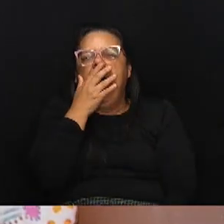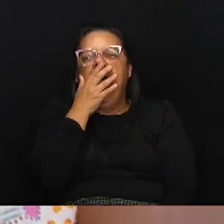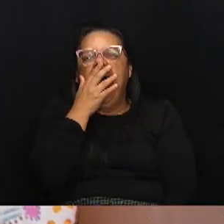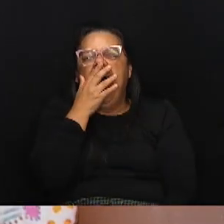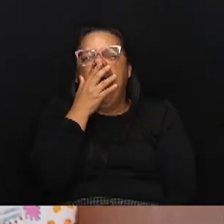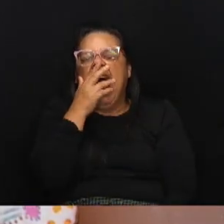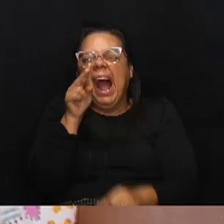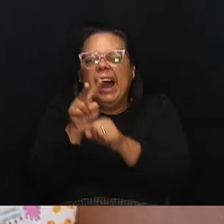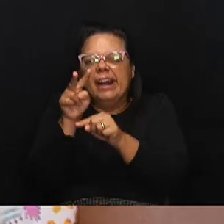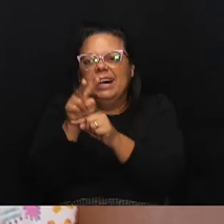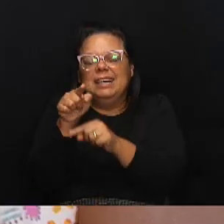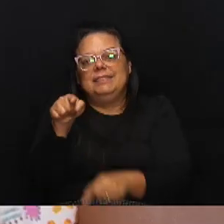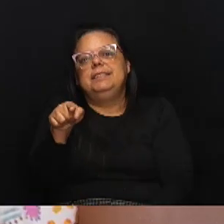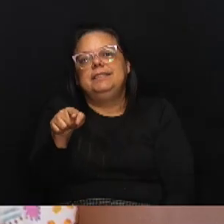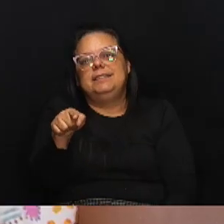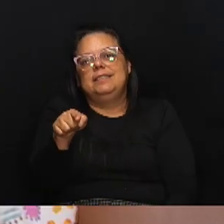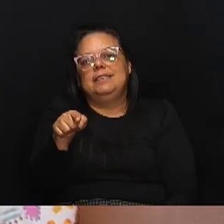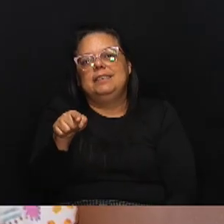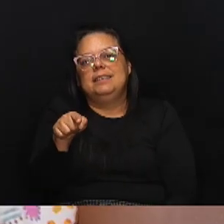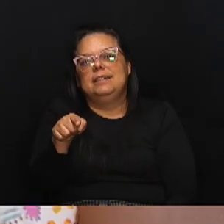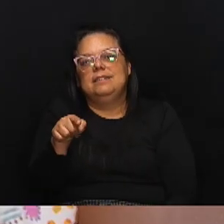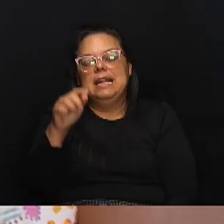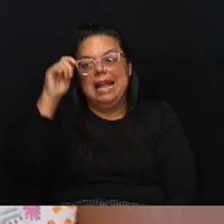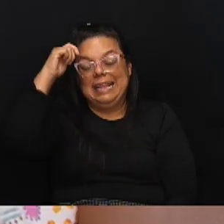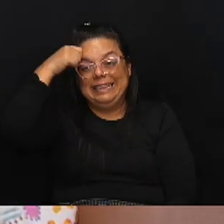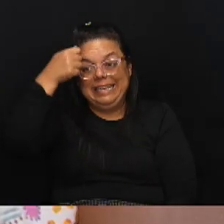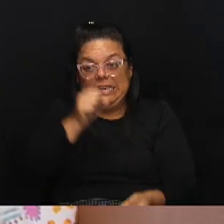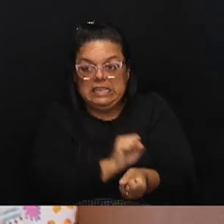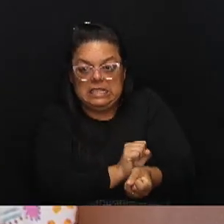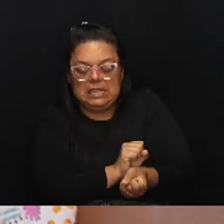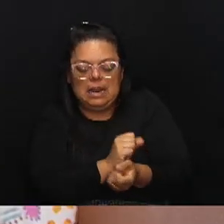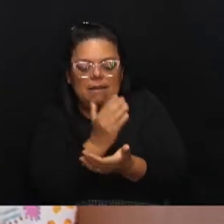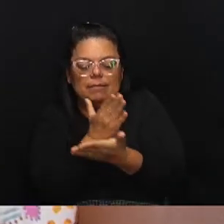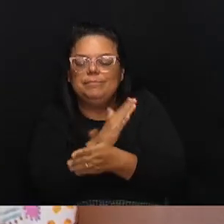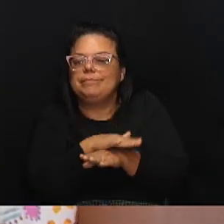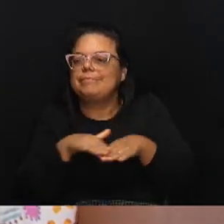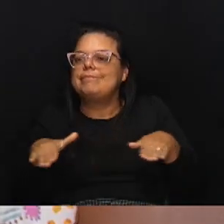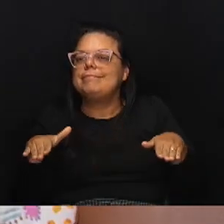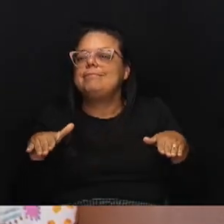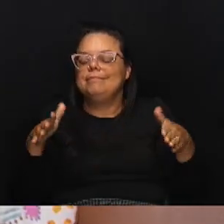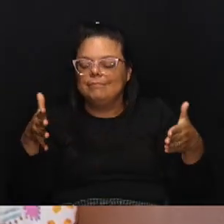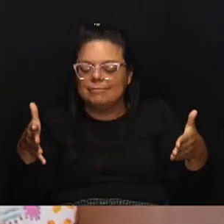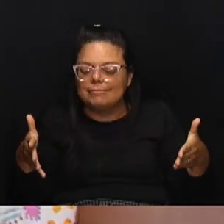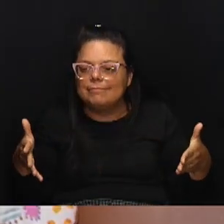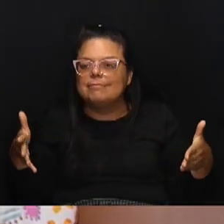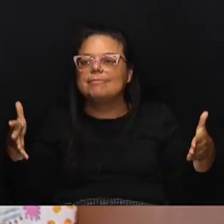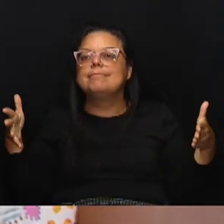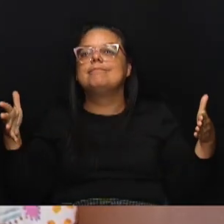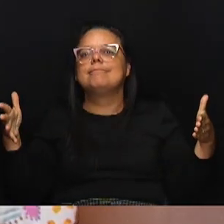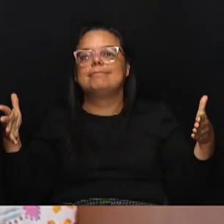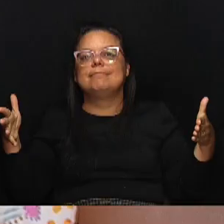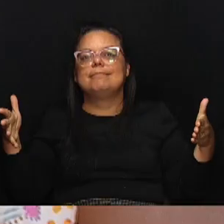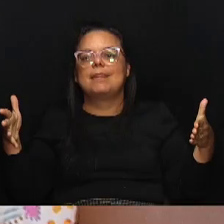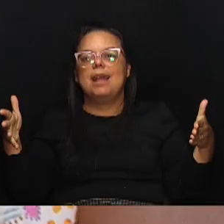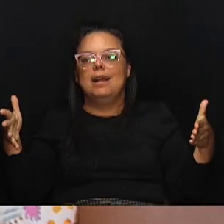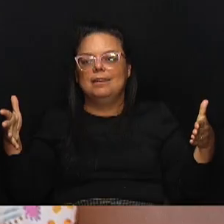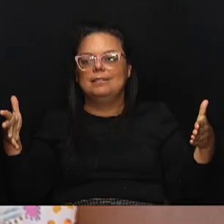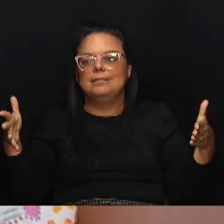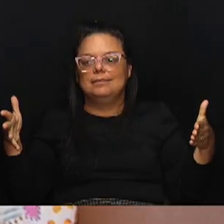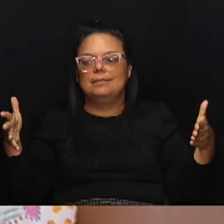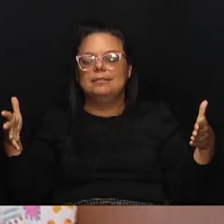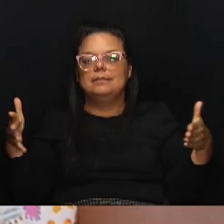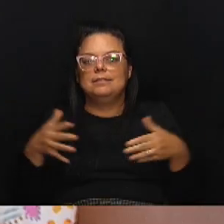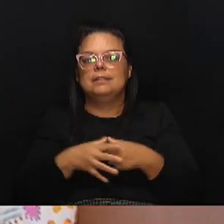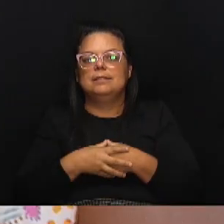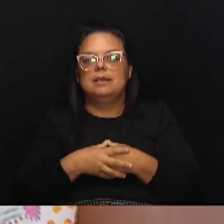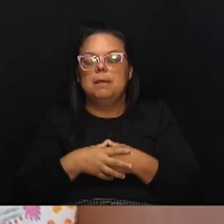ser dela. Então vai sair a negra escrava, né? E ela entra, então ela precisa no refinamento educativo.